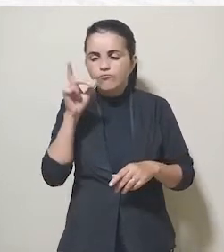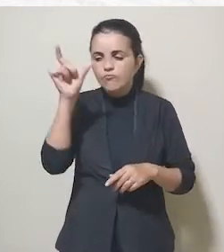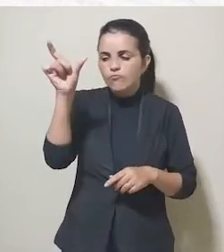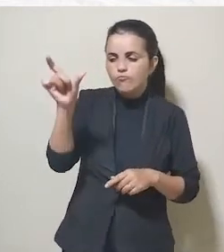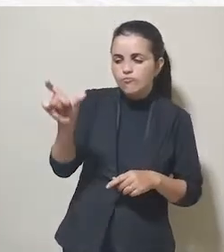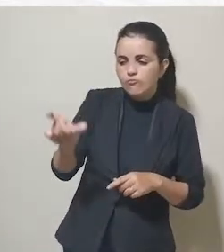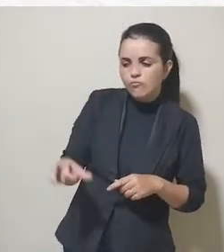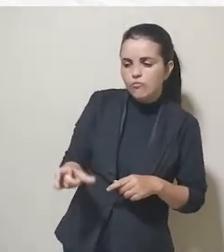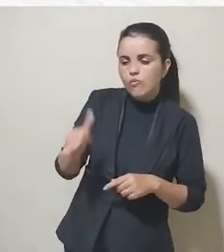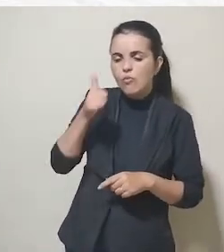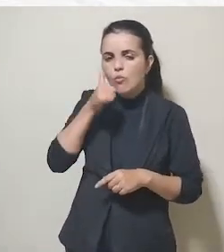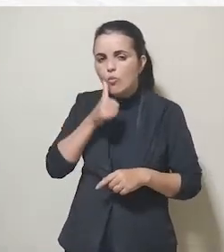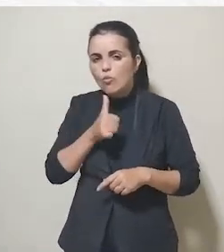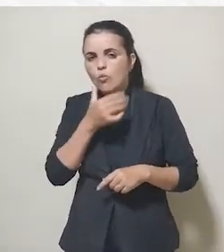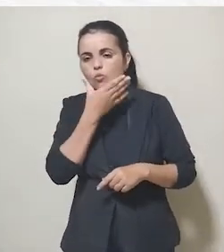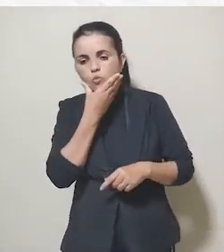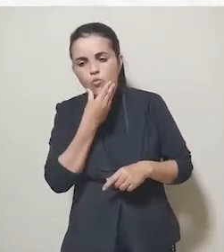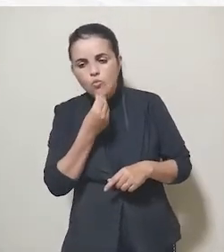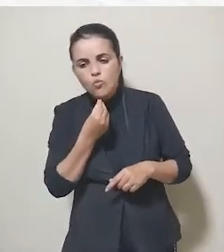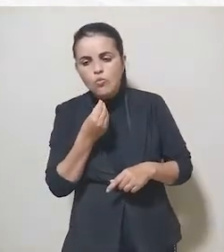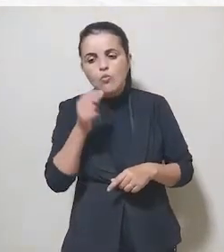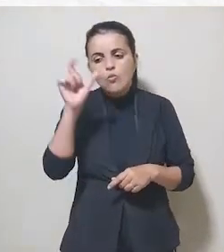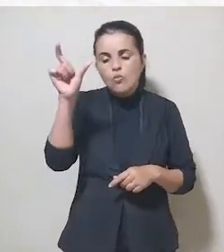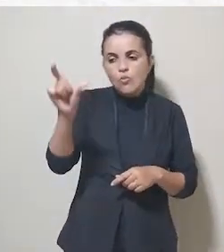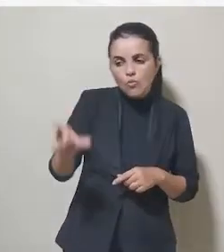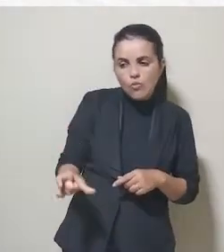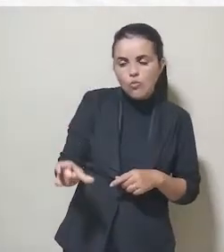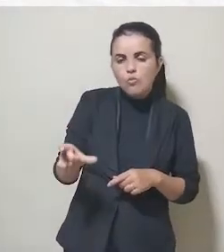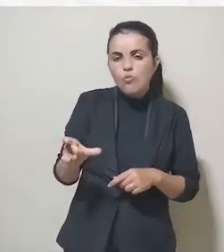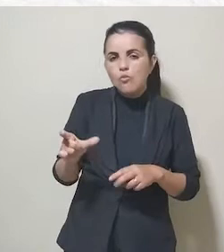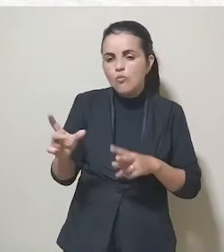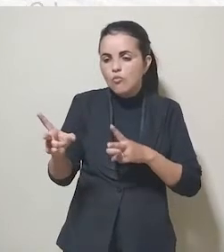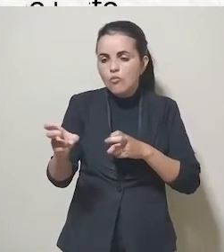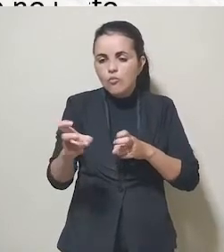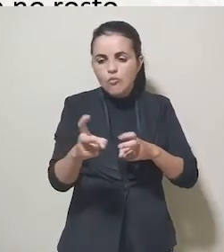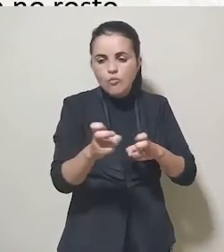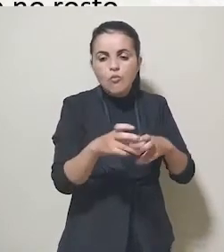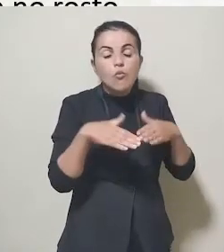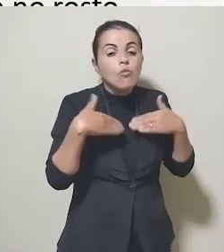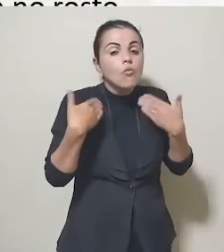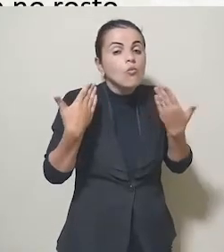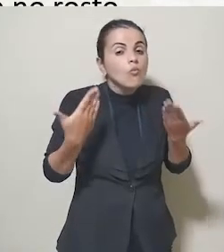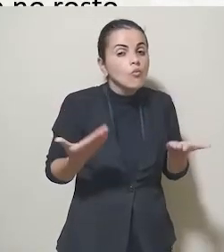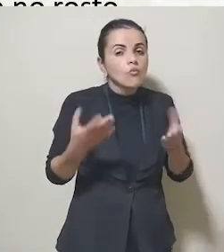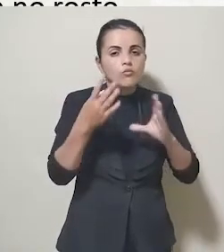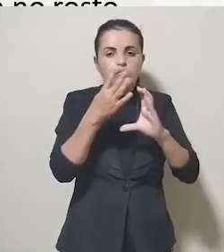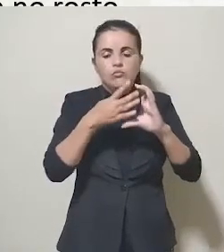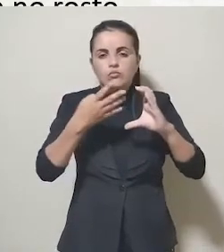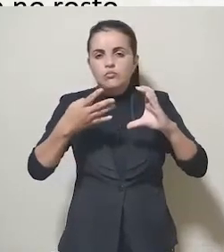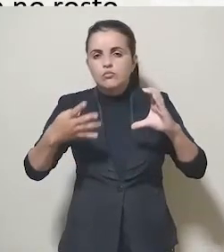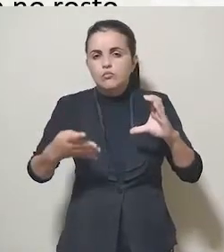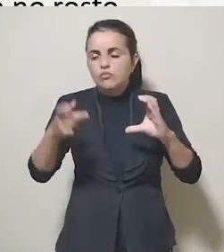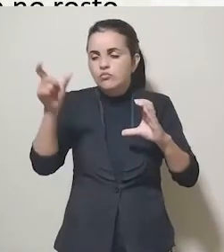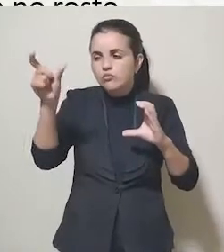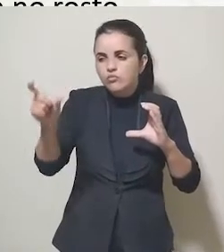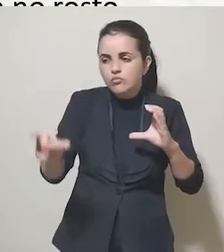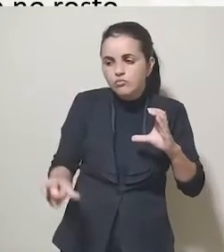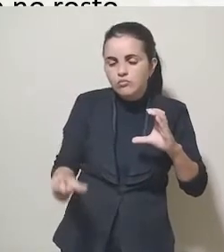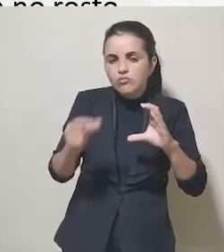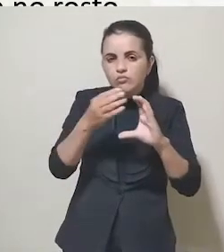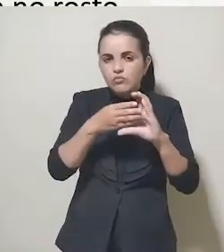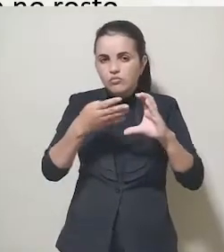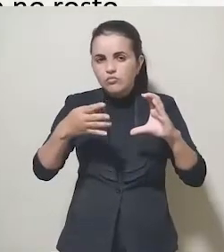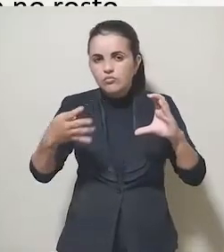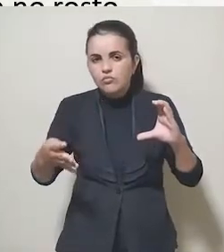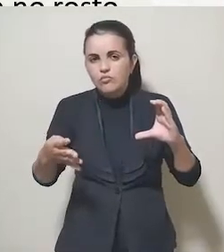mais evidente a distinção entre homens e mulheres. Então, agora nesse próximo slide, a gente vai ver quais são as características. Então, antes disso,